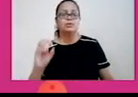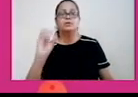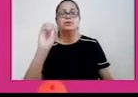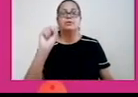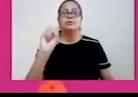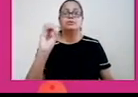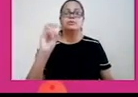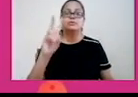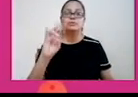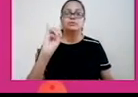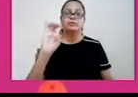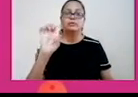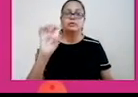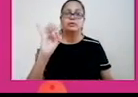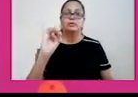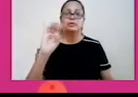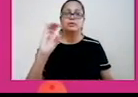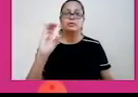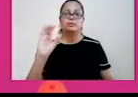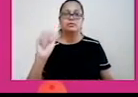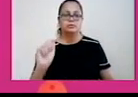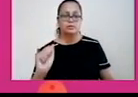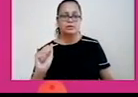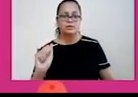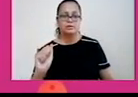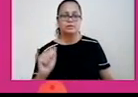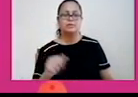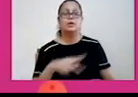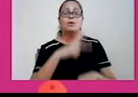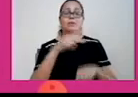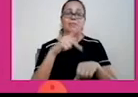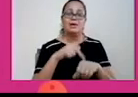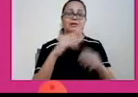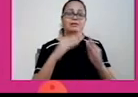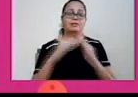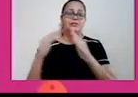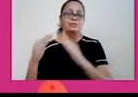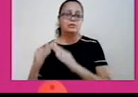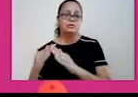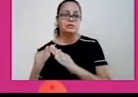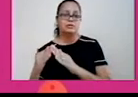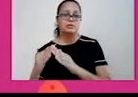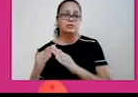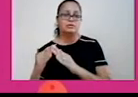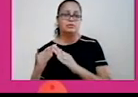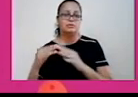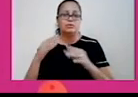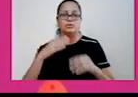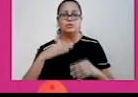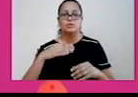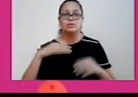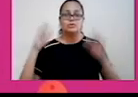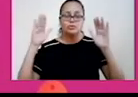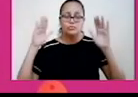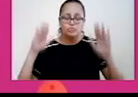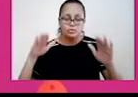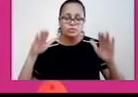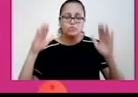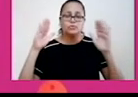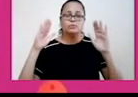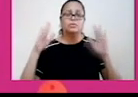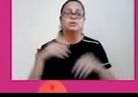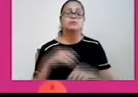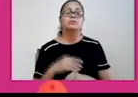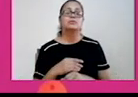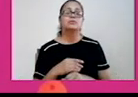e Tajiquistão, que são esses países que são vizinhos. Então, esse grupo de muçulmanos, inspirado na independência desses países, também busca